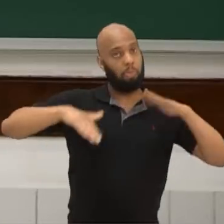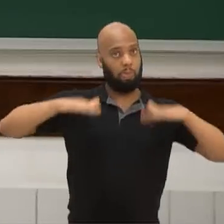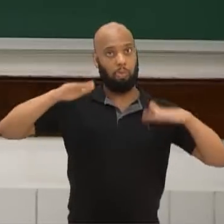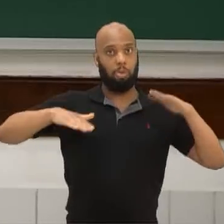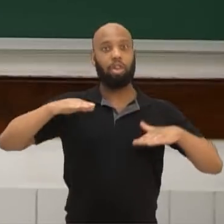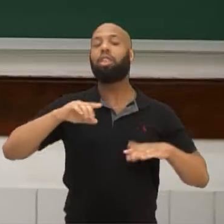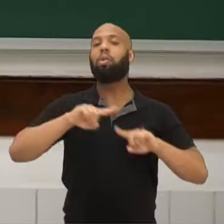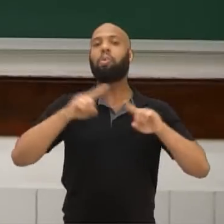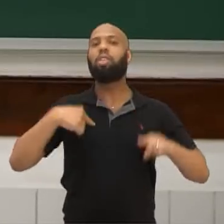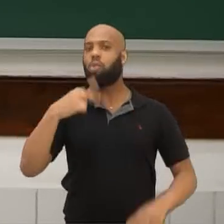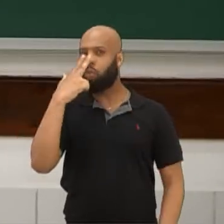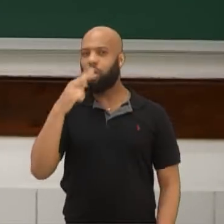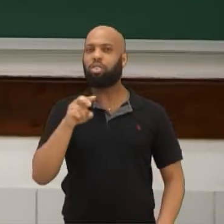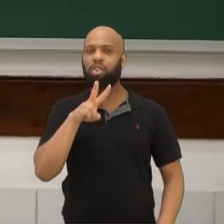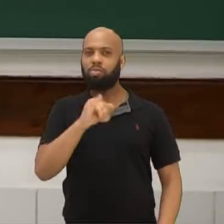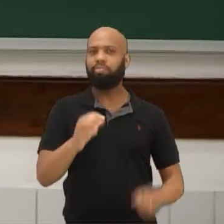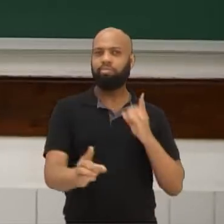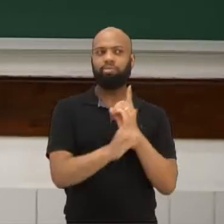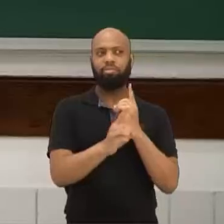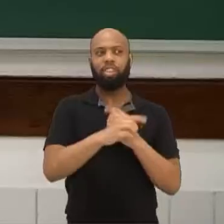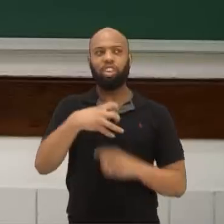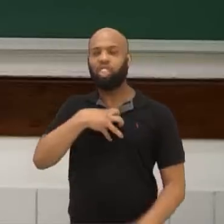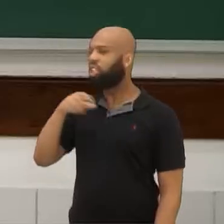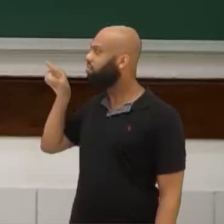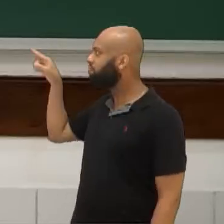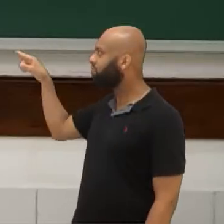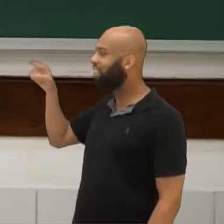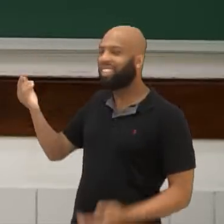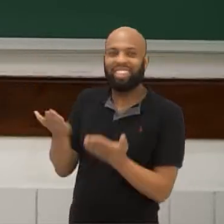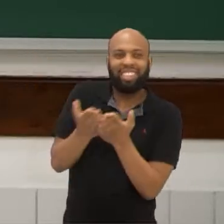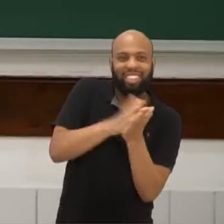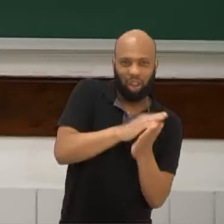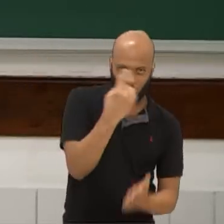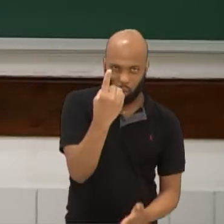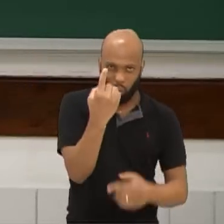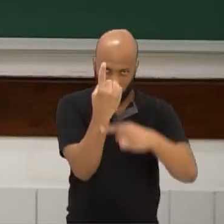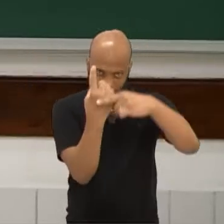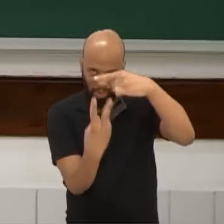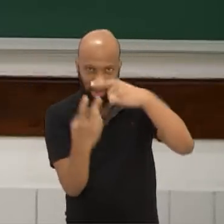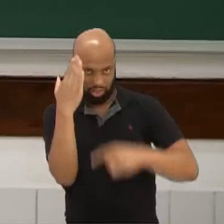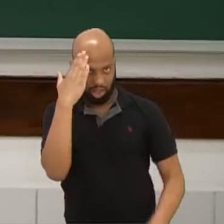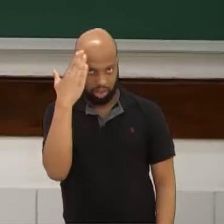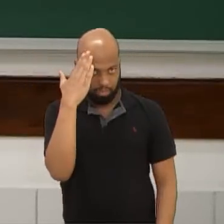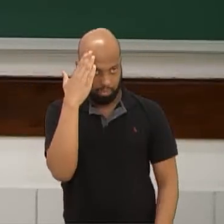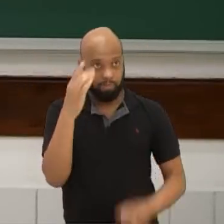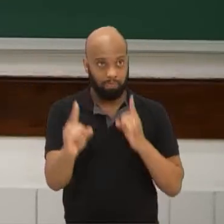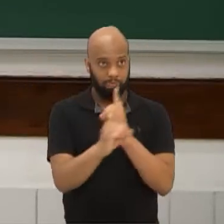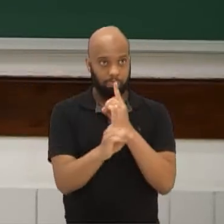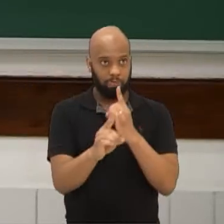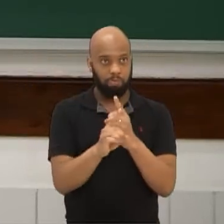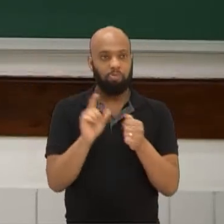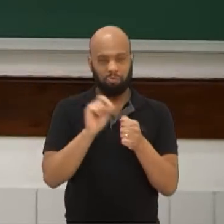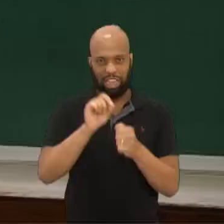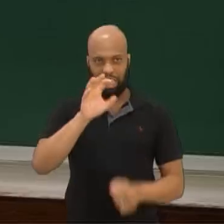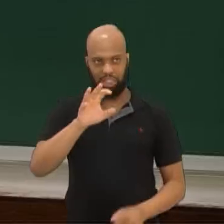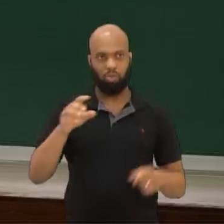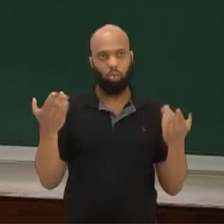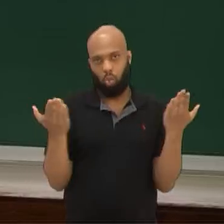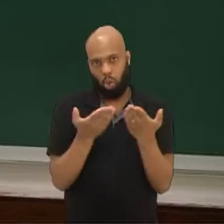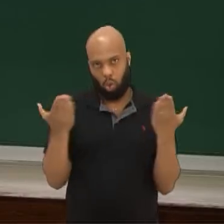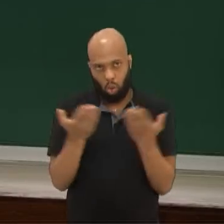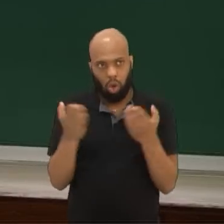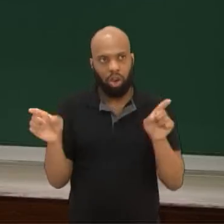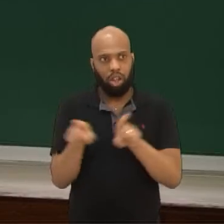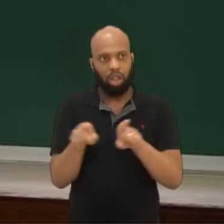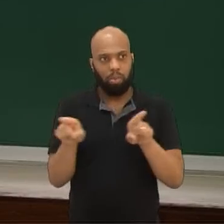vocês. Mas eu acho que mais fácil é encontrar um ângulo de meia volta ou um pouquinho maior que o ângulo reto, certo? Então aqui, a